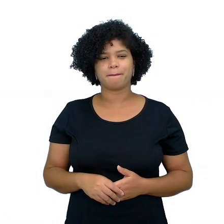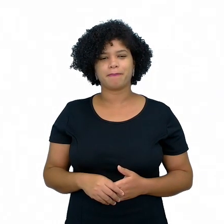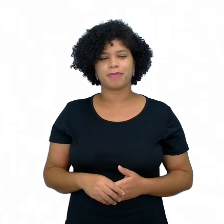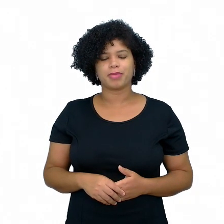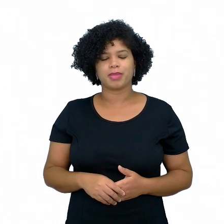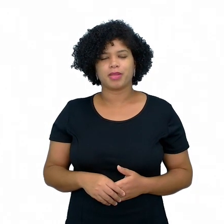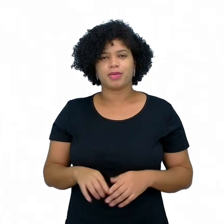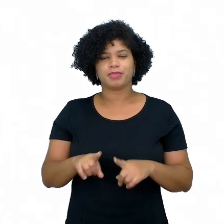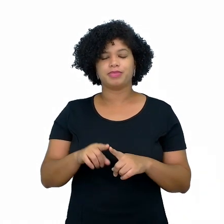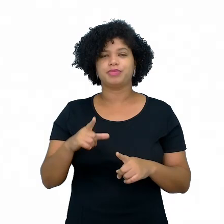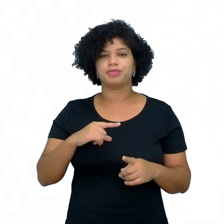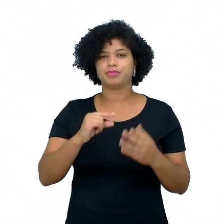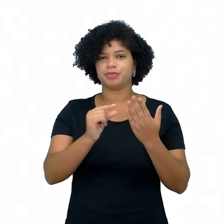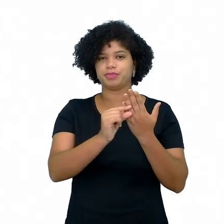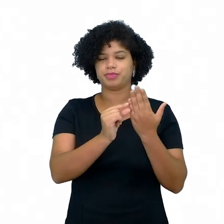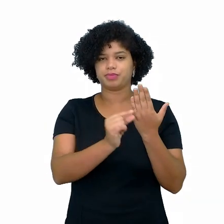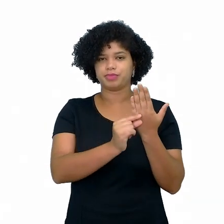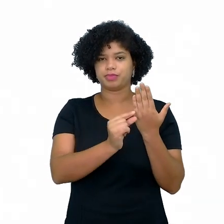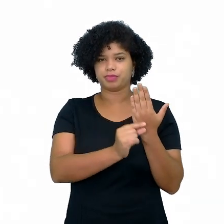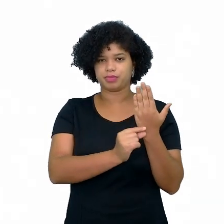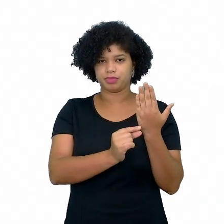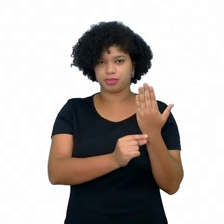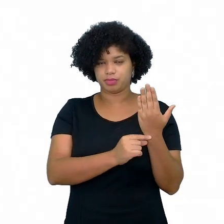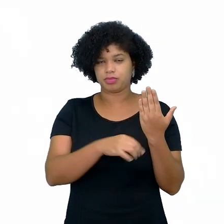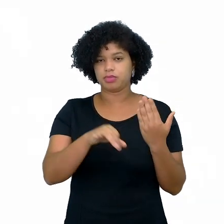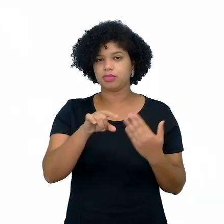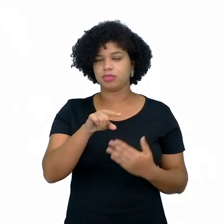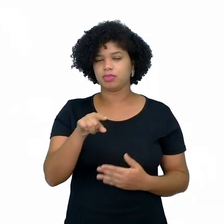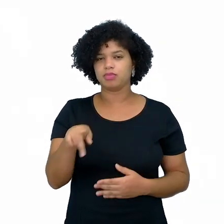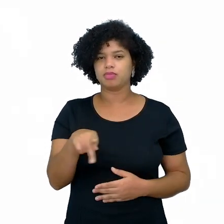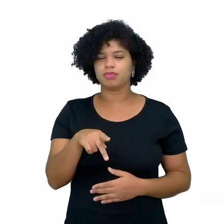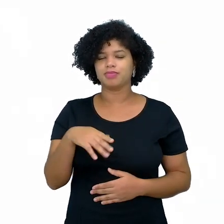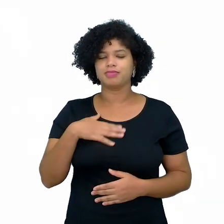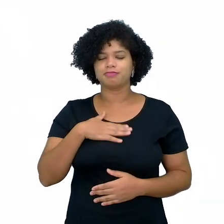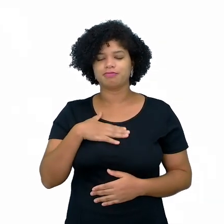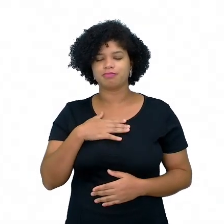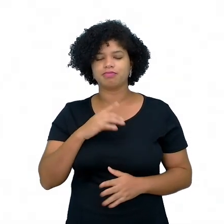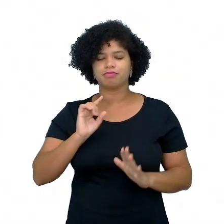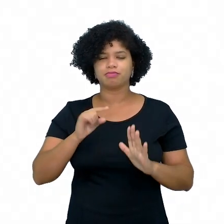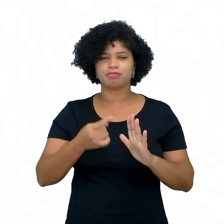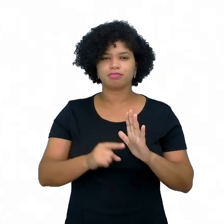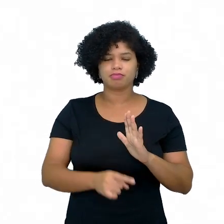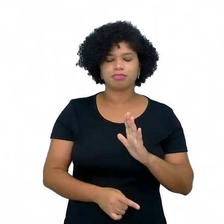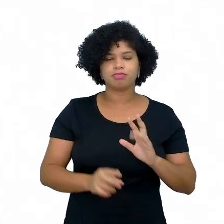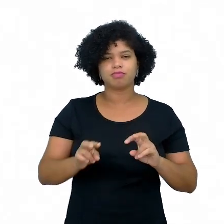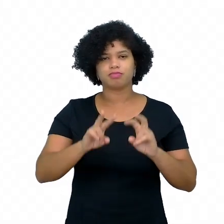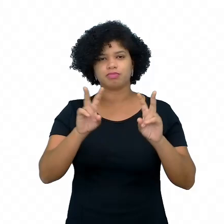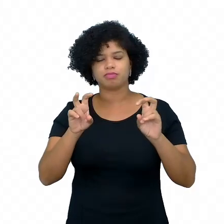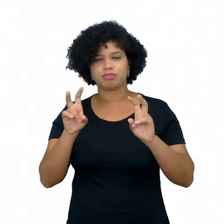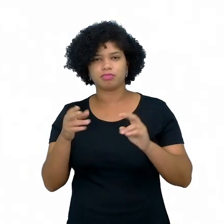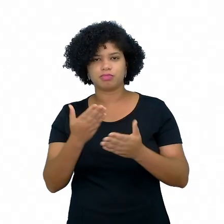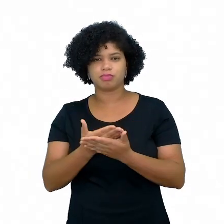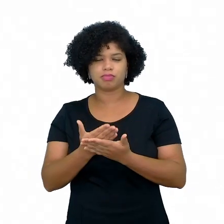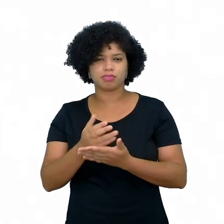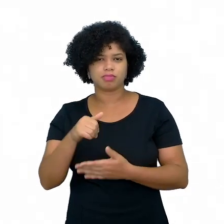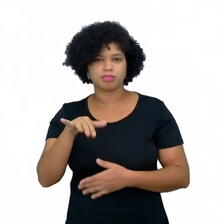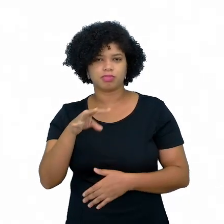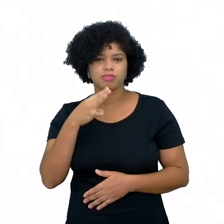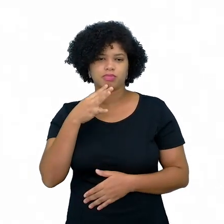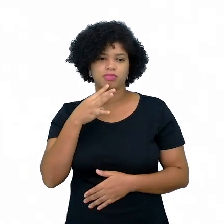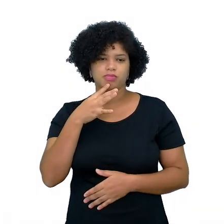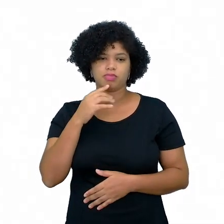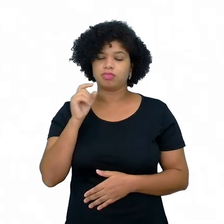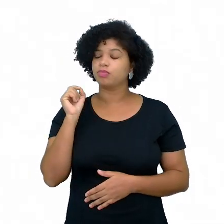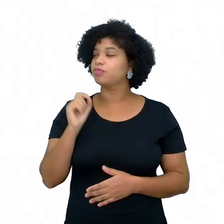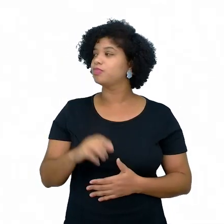Nós temos aqui as nossas referências para aqueles professores que gostam de aprofundar aí nos temas, né? Os temas